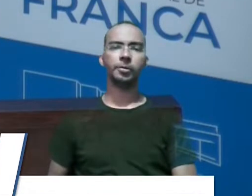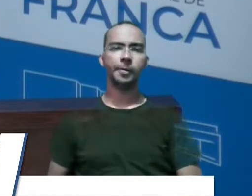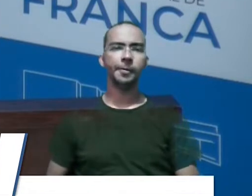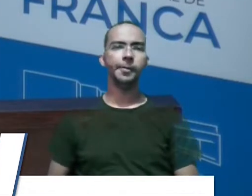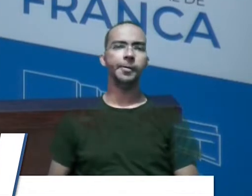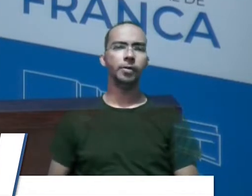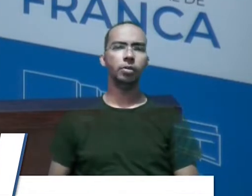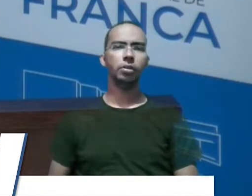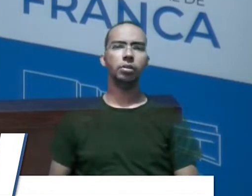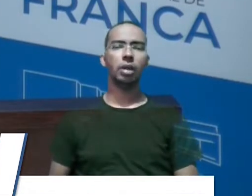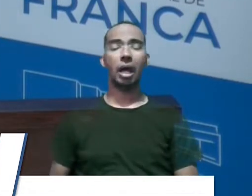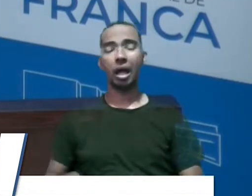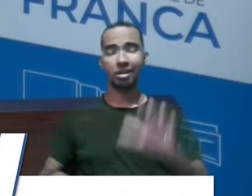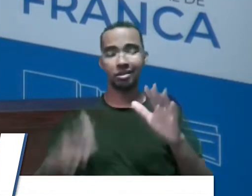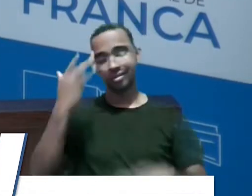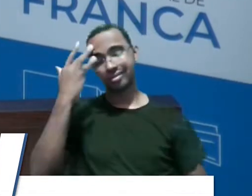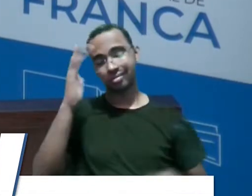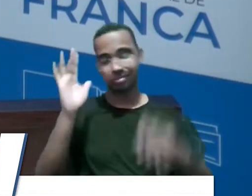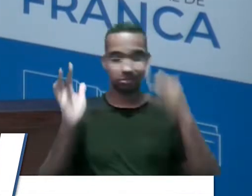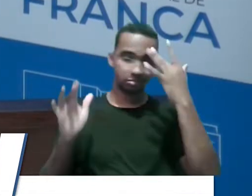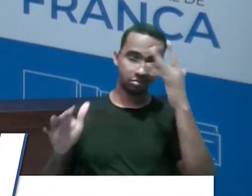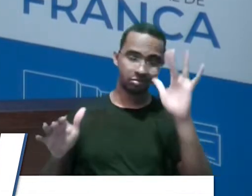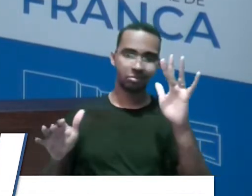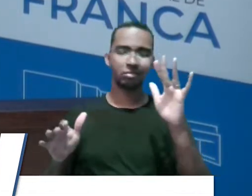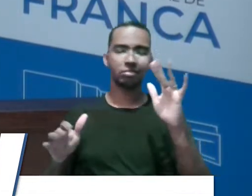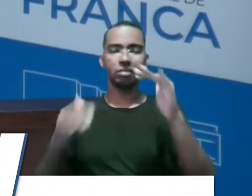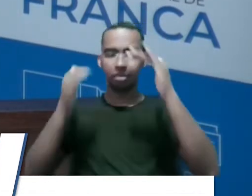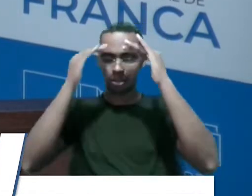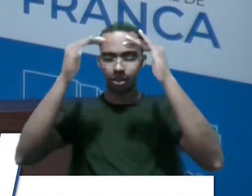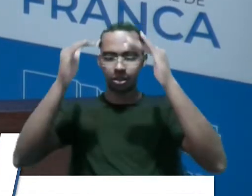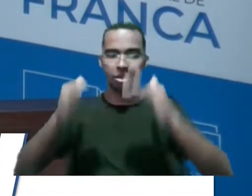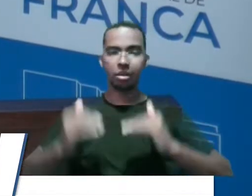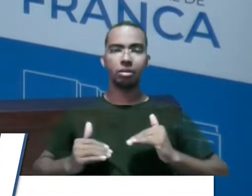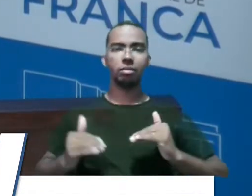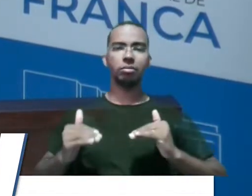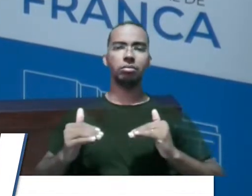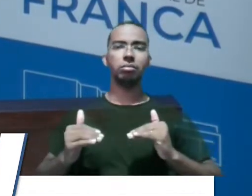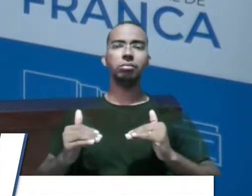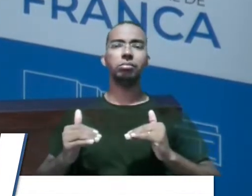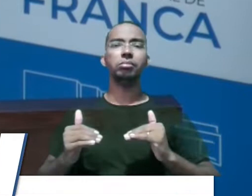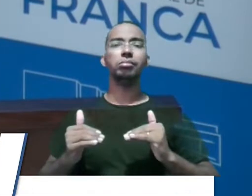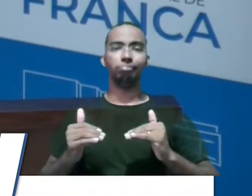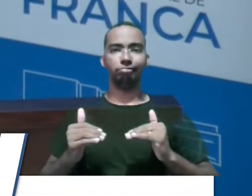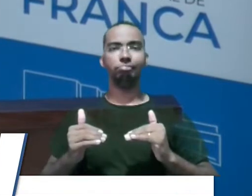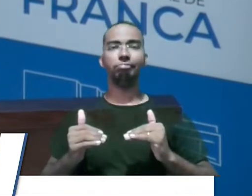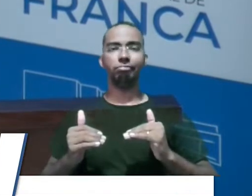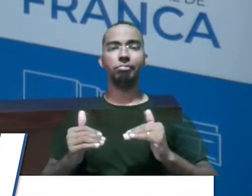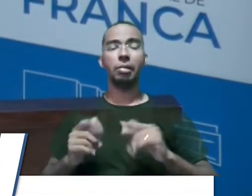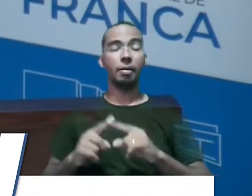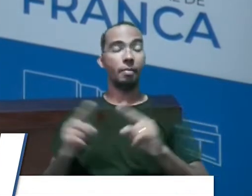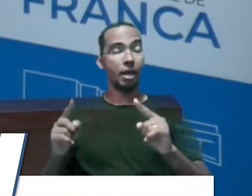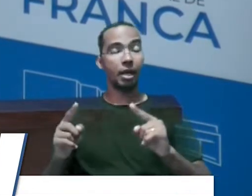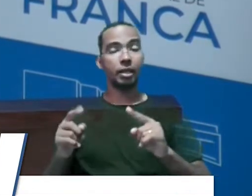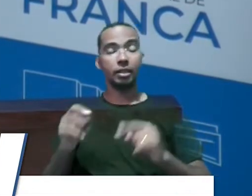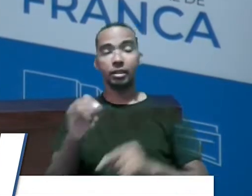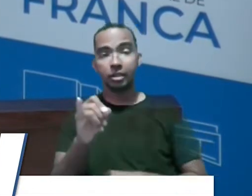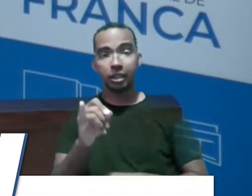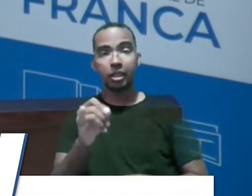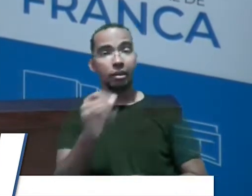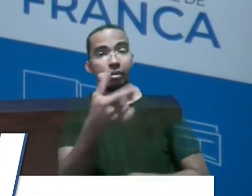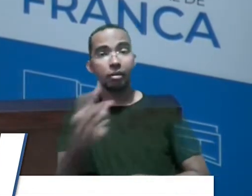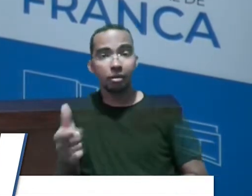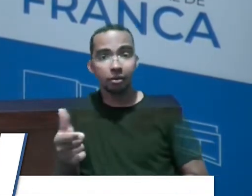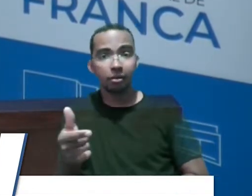nem sempre ela é respeitada, mas e que sem